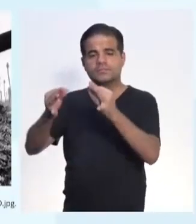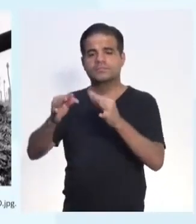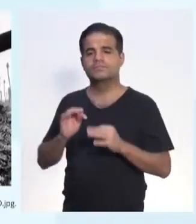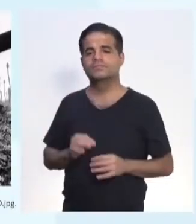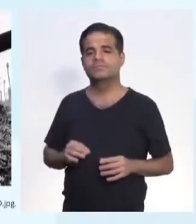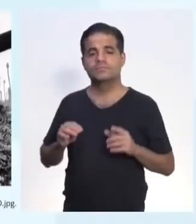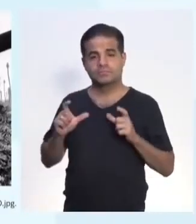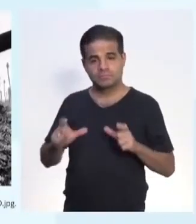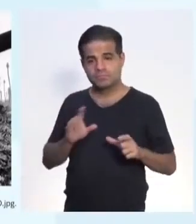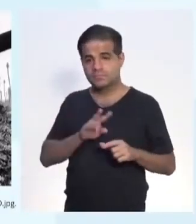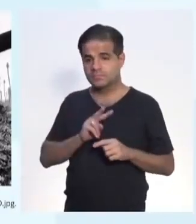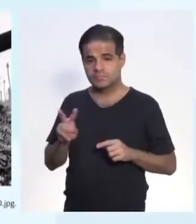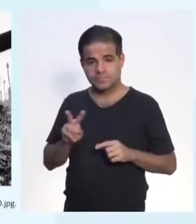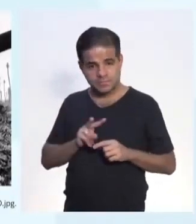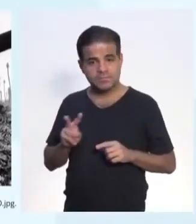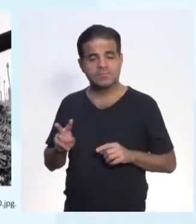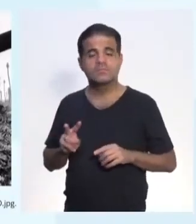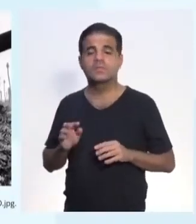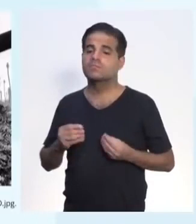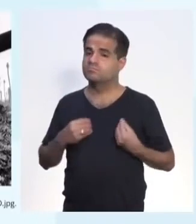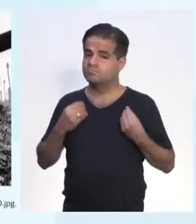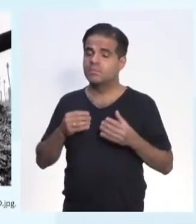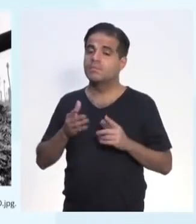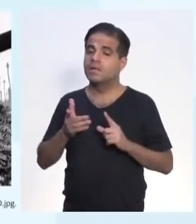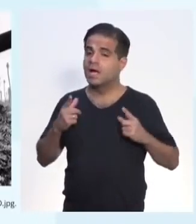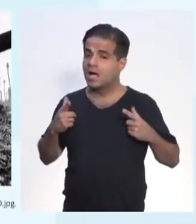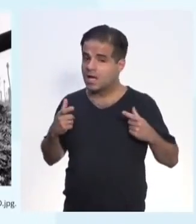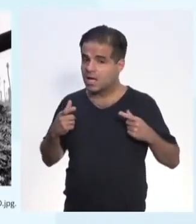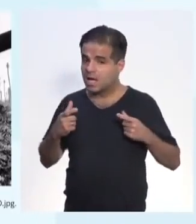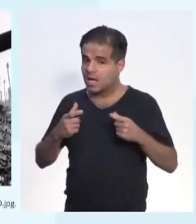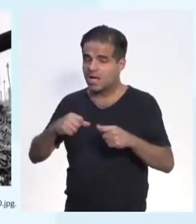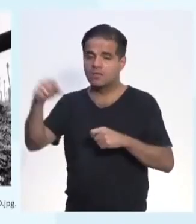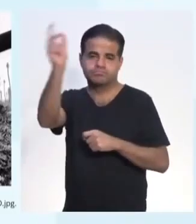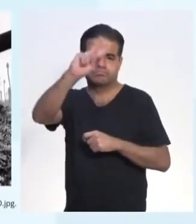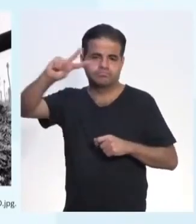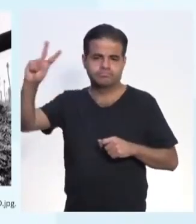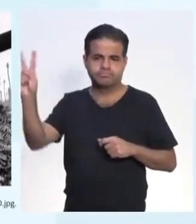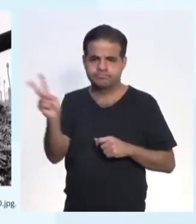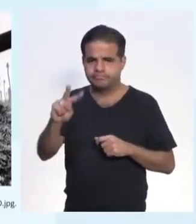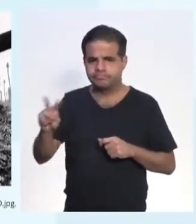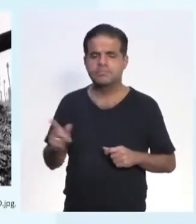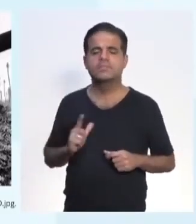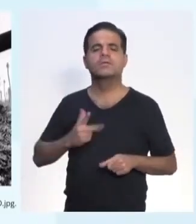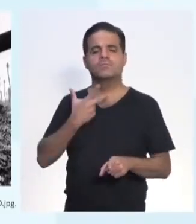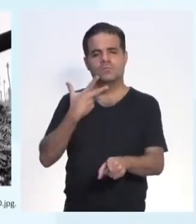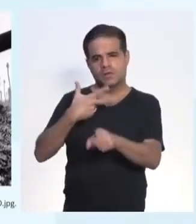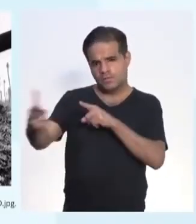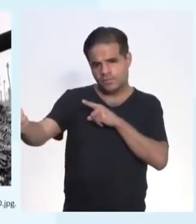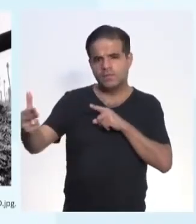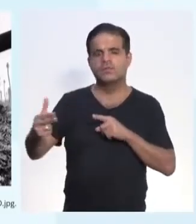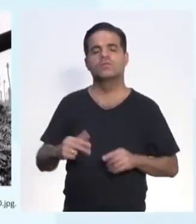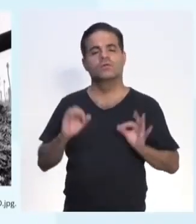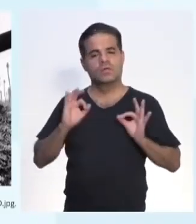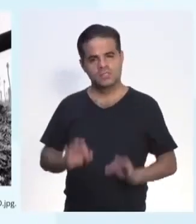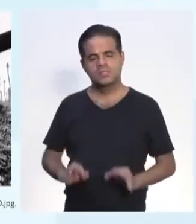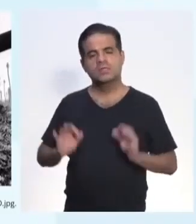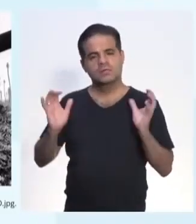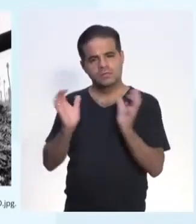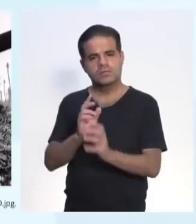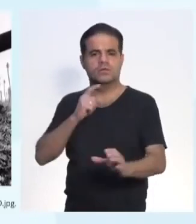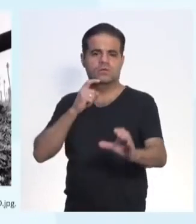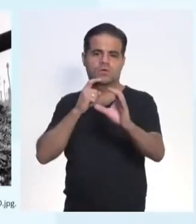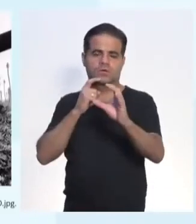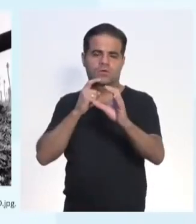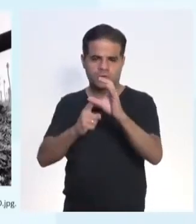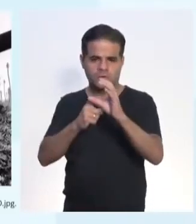os lados. Mas também na Guerra do Vietnã nós vamos ter uma vitória dos comunistas e